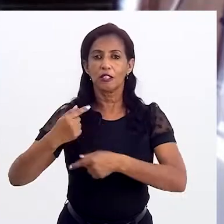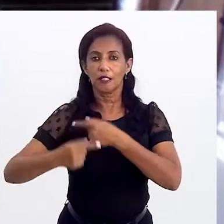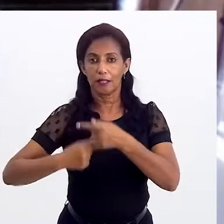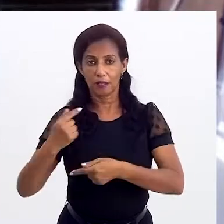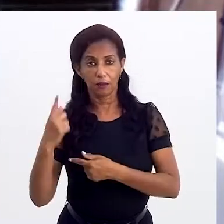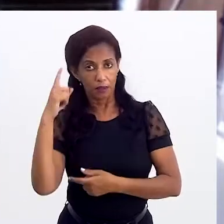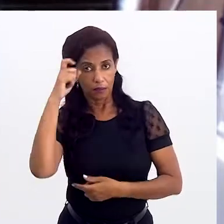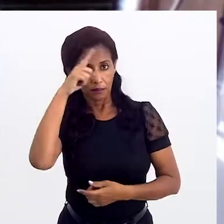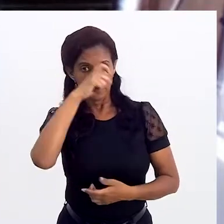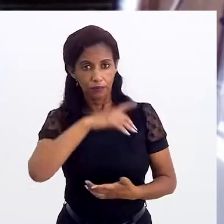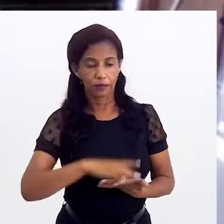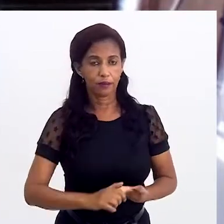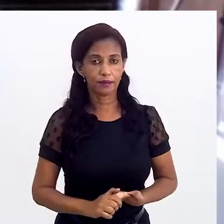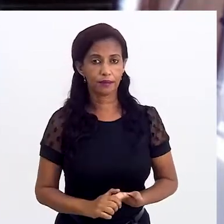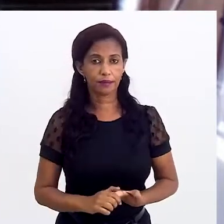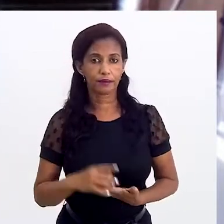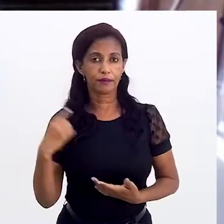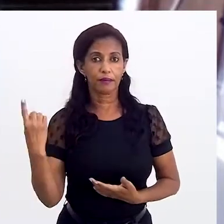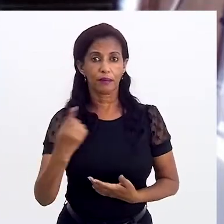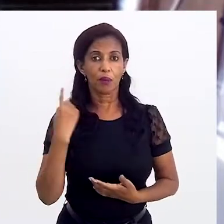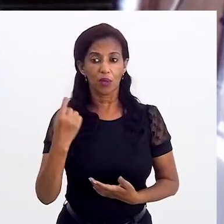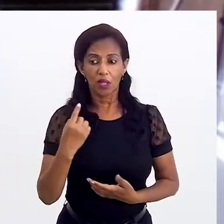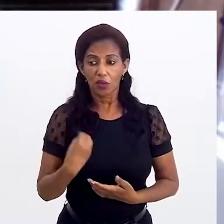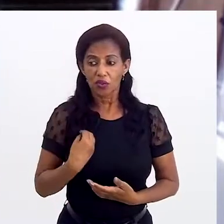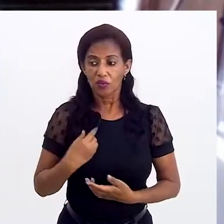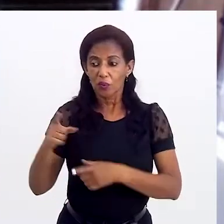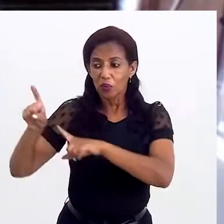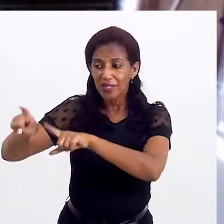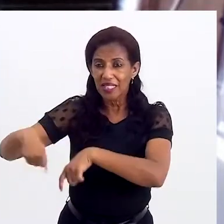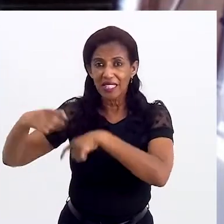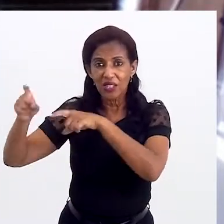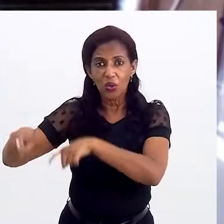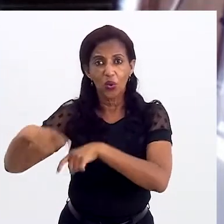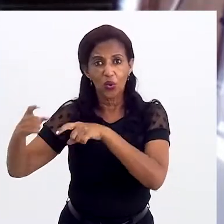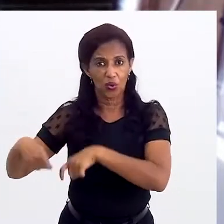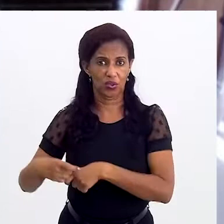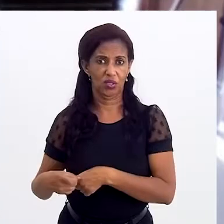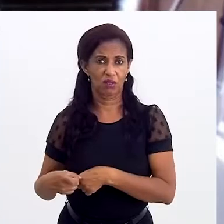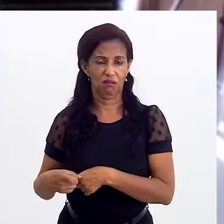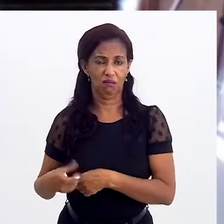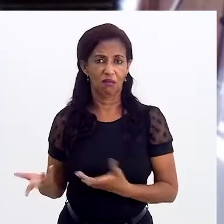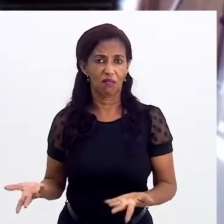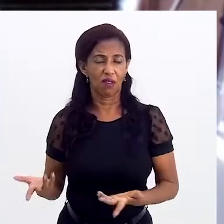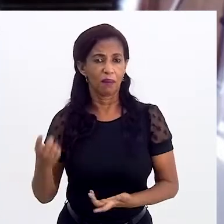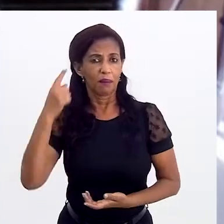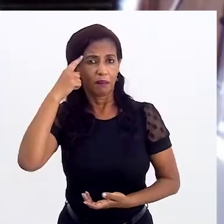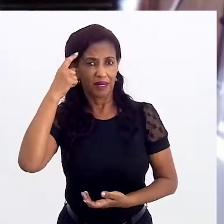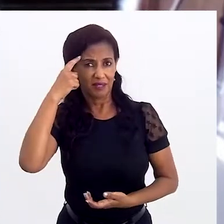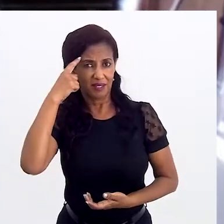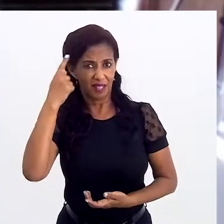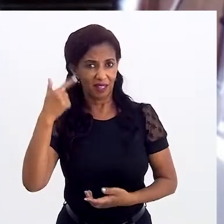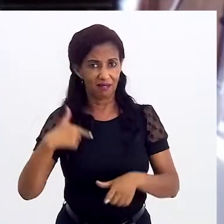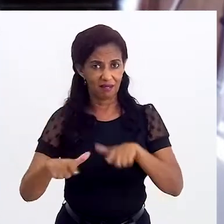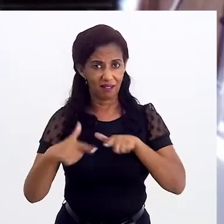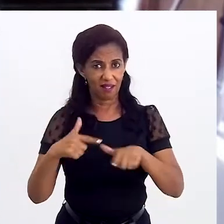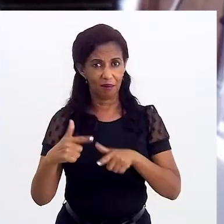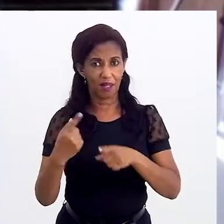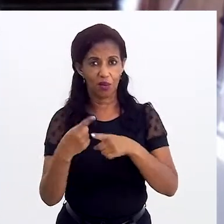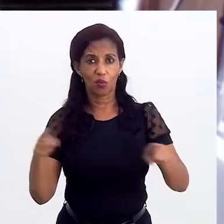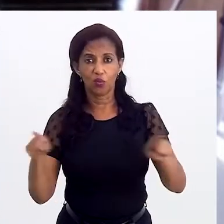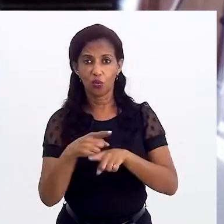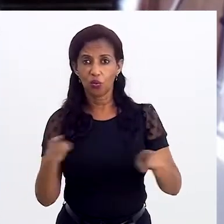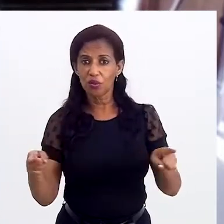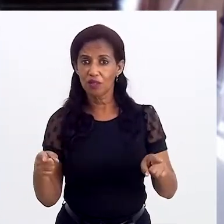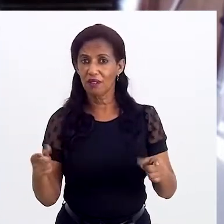era mais complicado ainda, porque numa cidade do interior onde nós morávamos, né, pensar em trabalhar